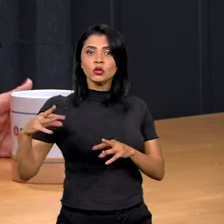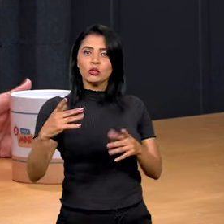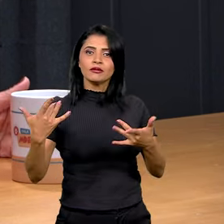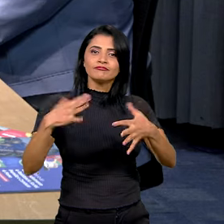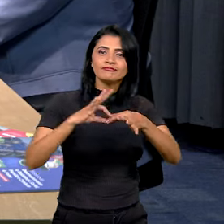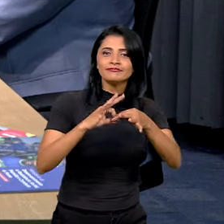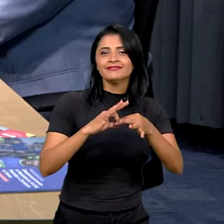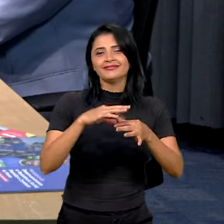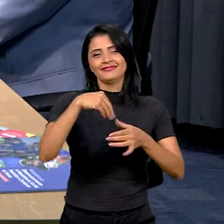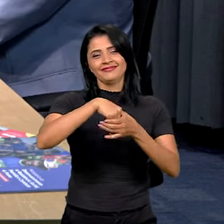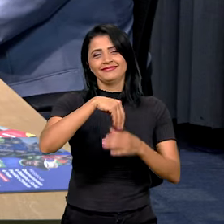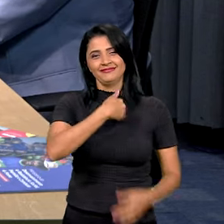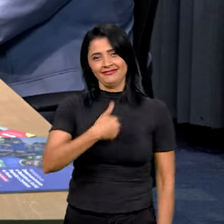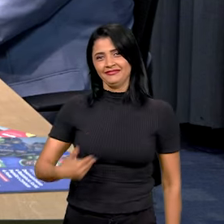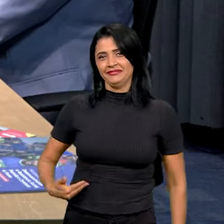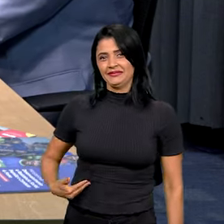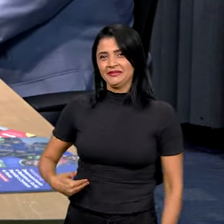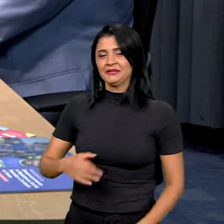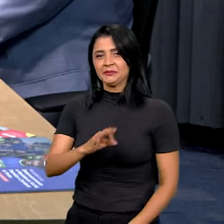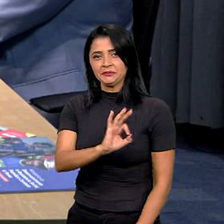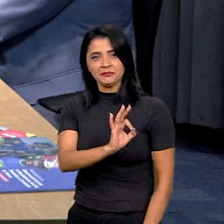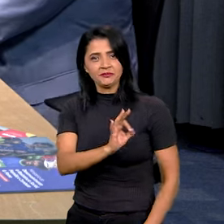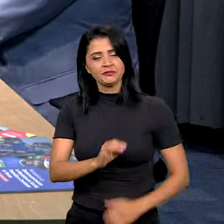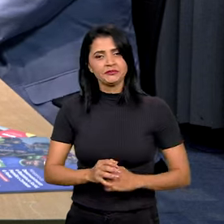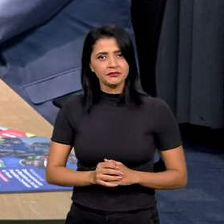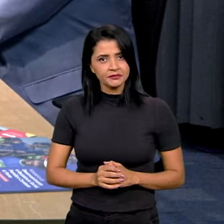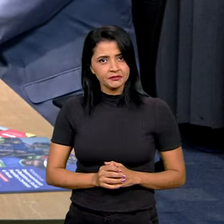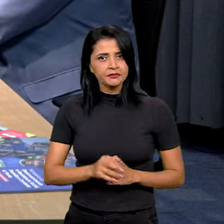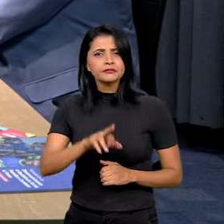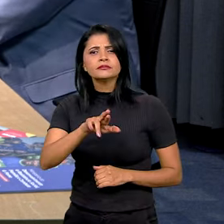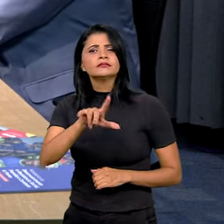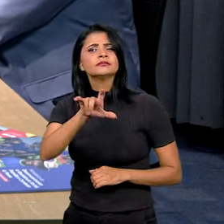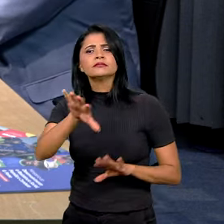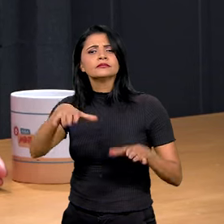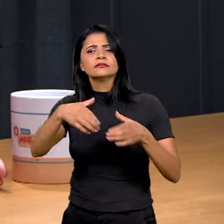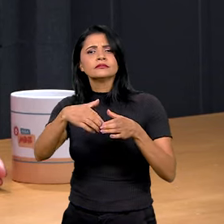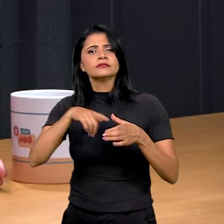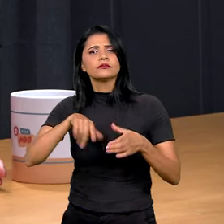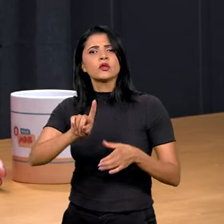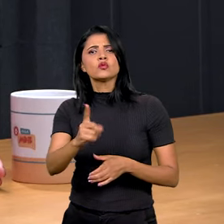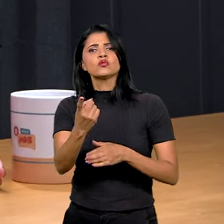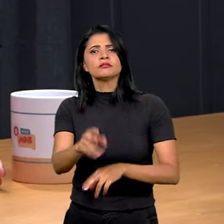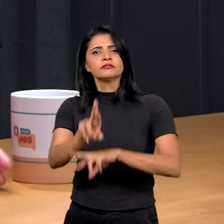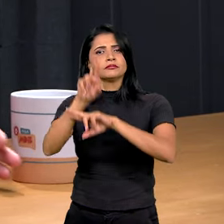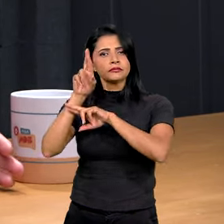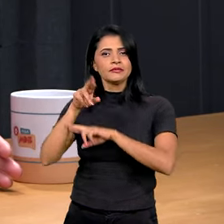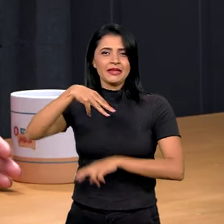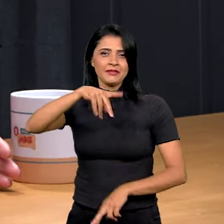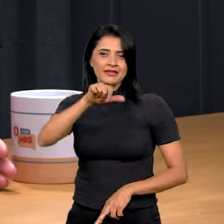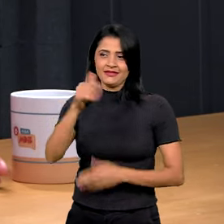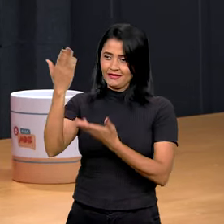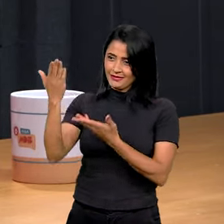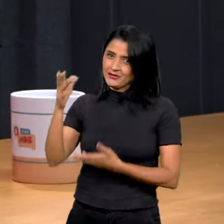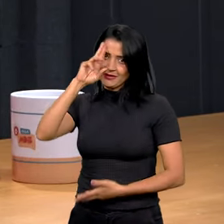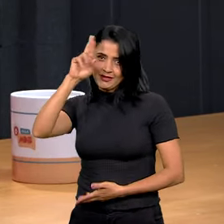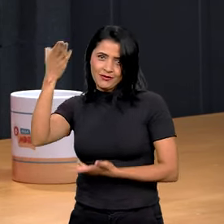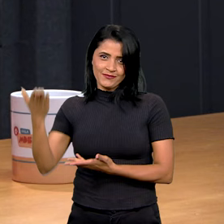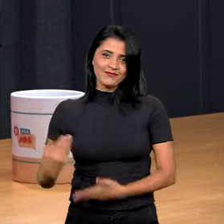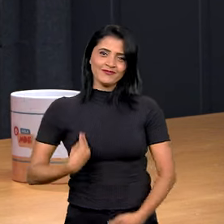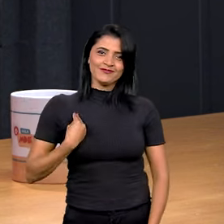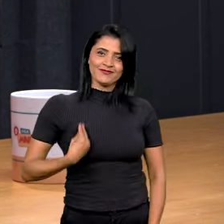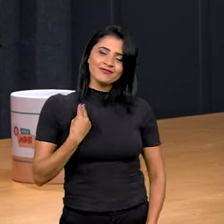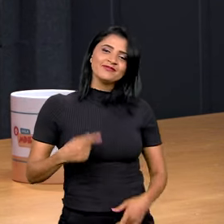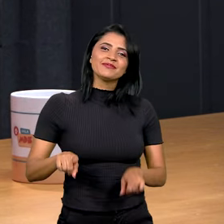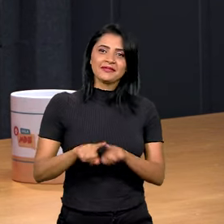mundo né uma união aí no governo exatamente agora A rede é composta por por um representante do MDS que é o senhor que tá aqui conco